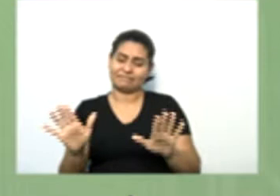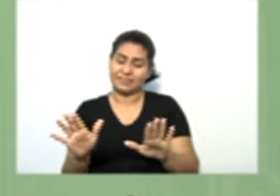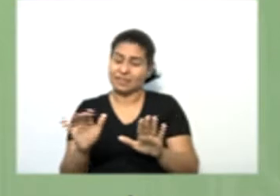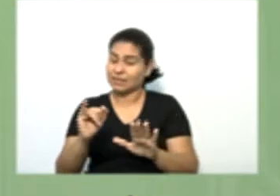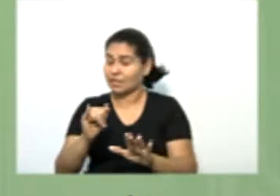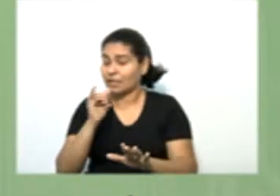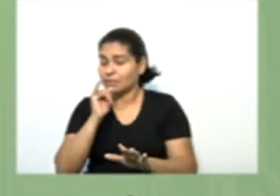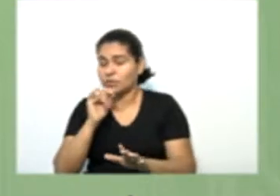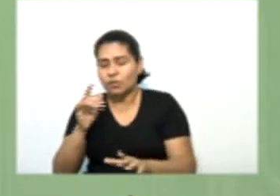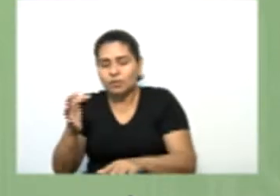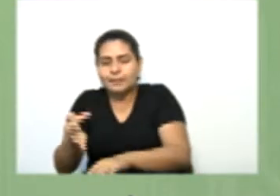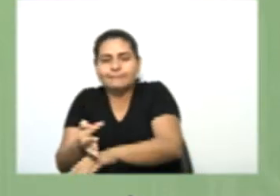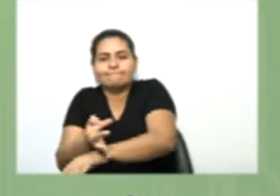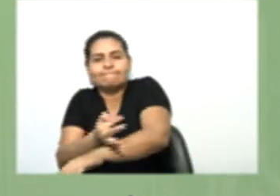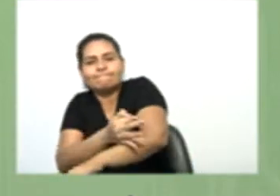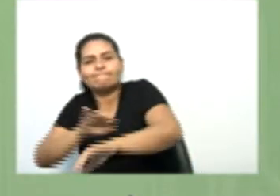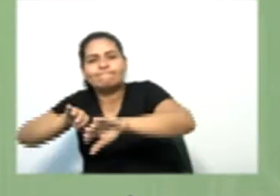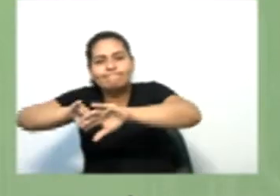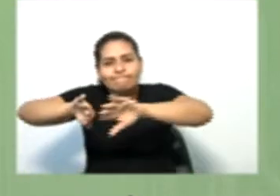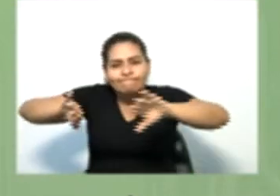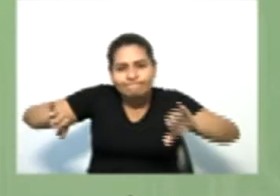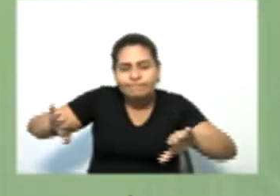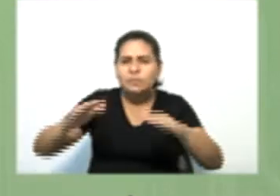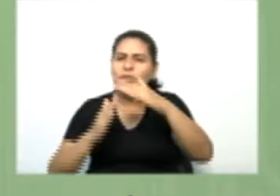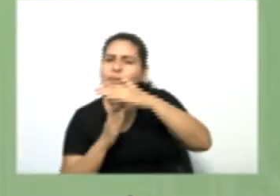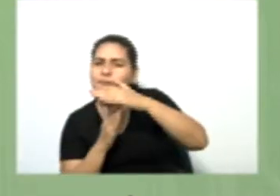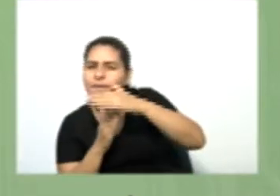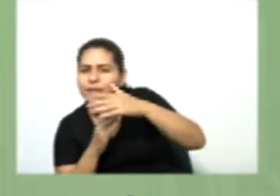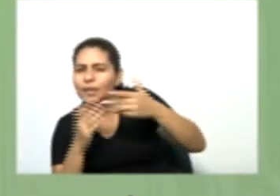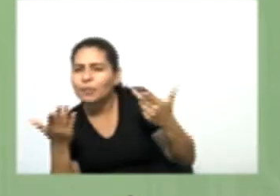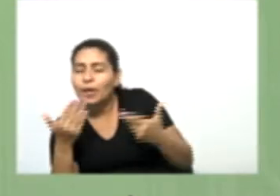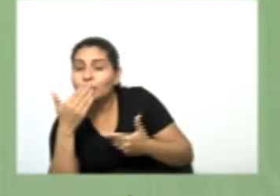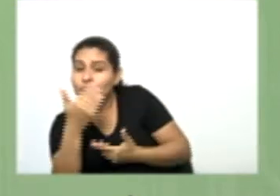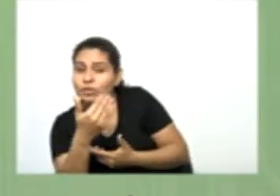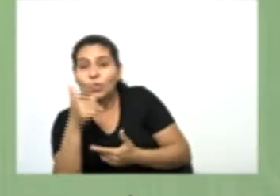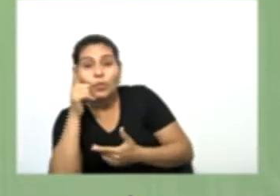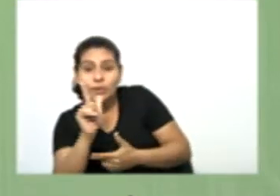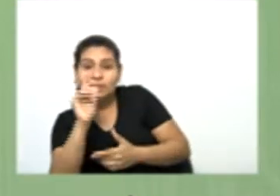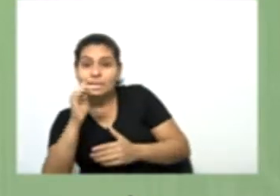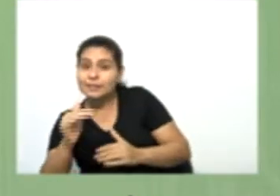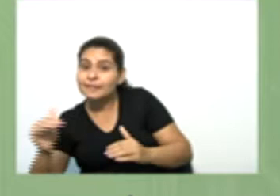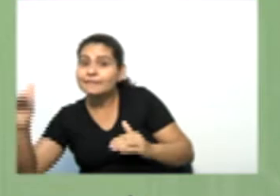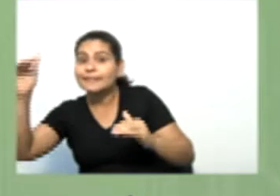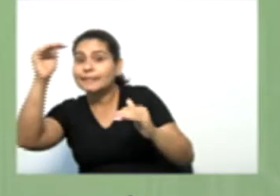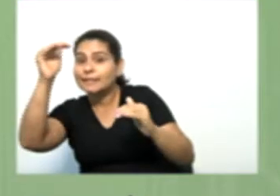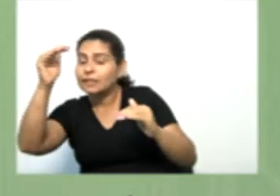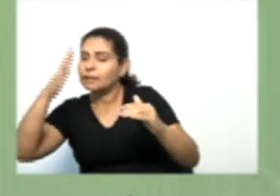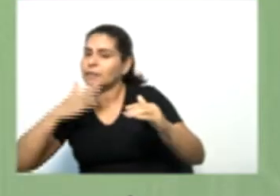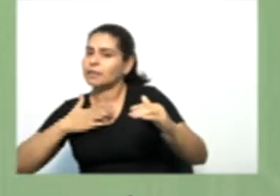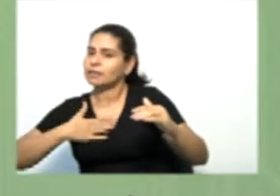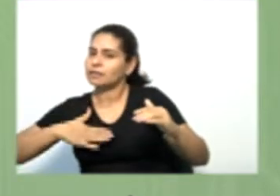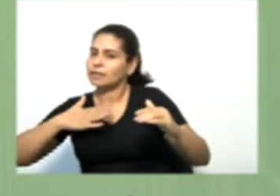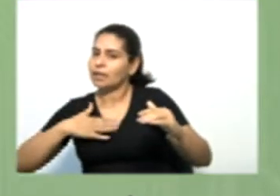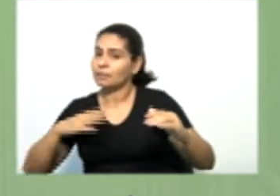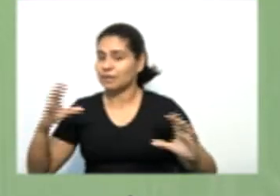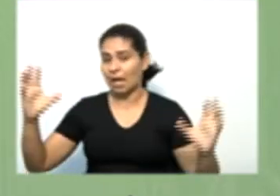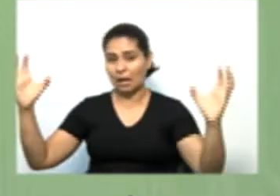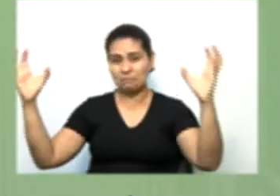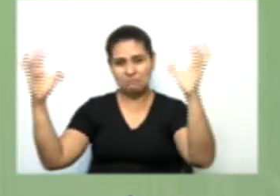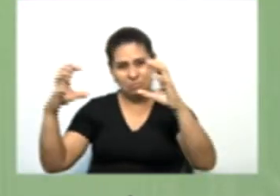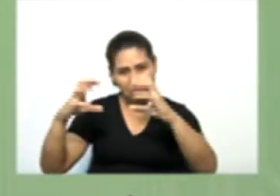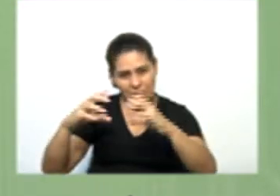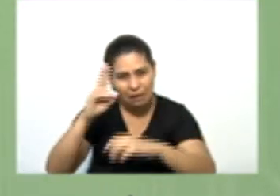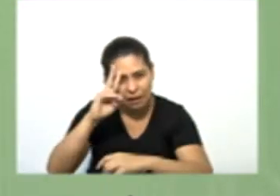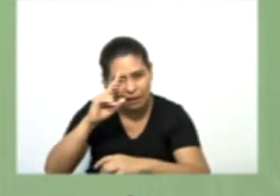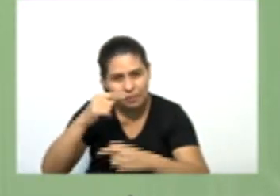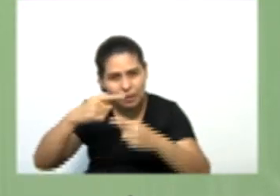que controlar a situação terá uma vantagem sobre o outro, mais exaltado, pois quem ofende, lembra que está